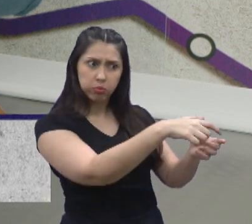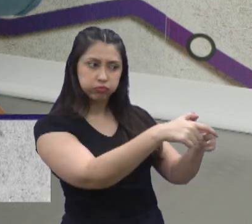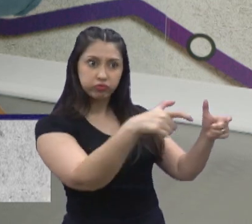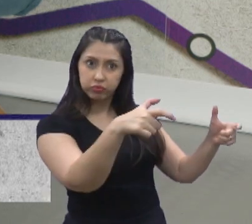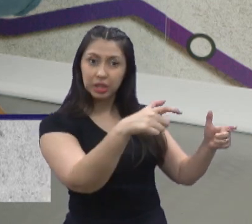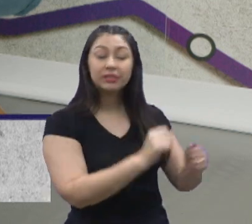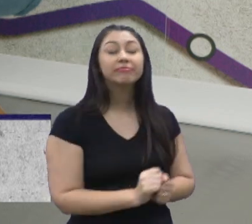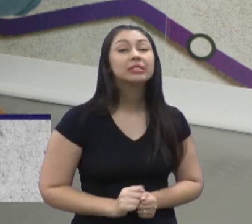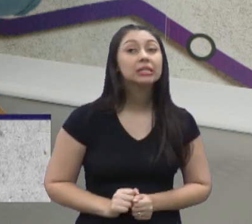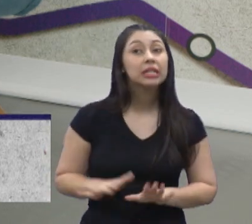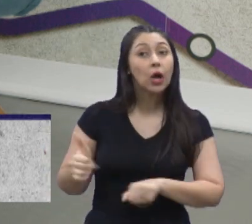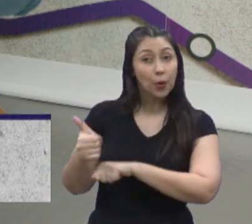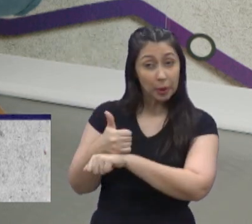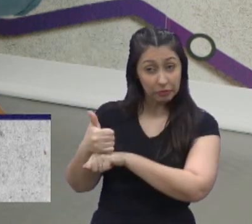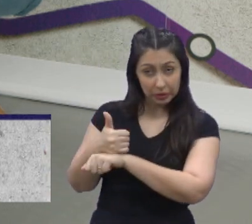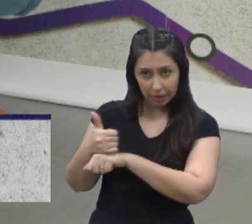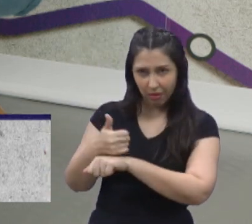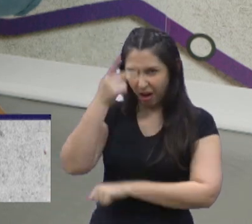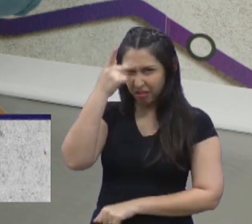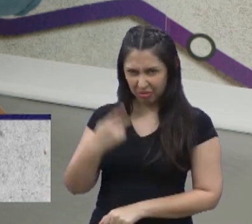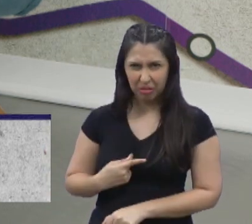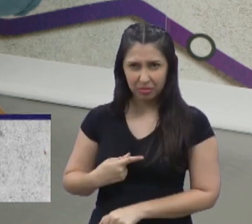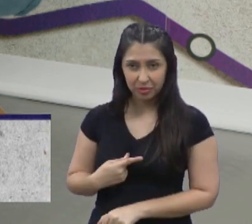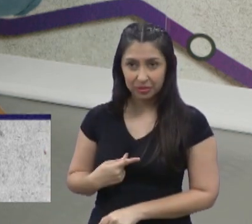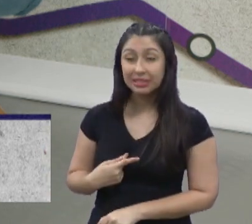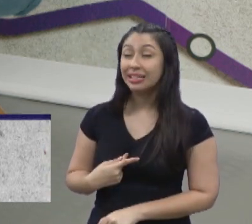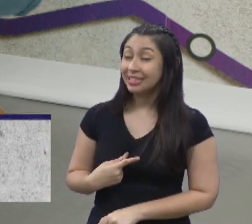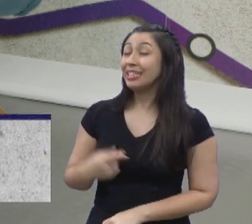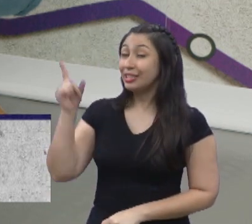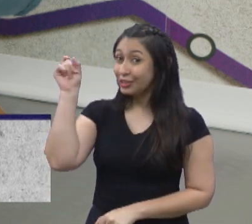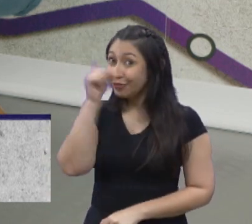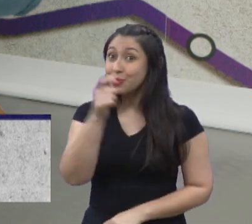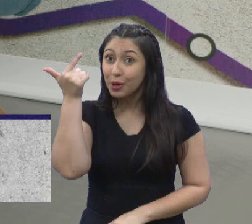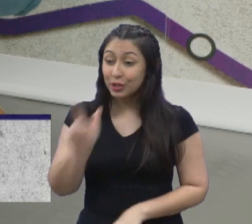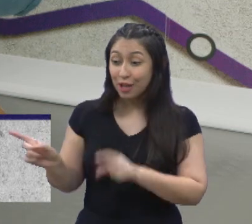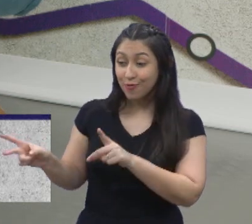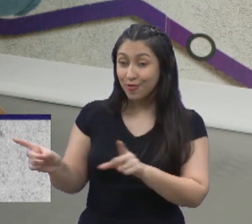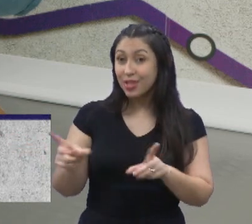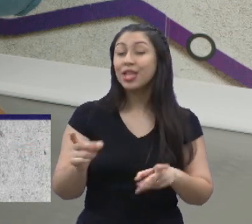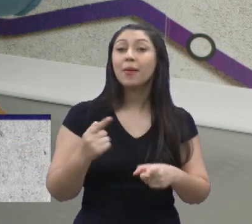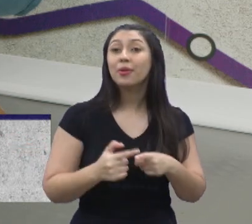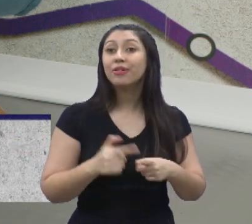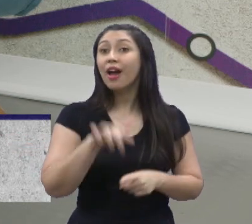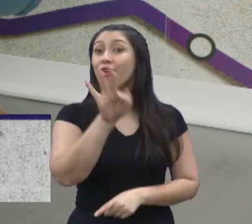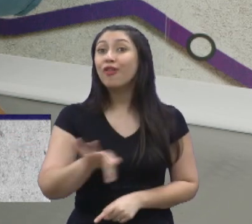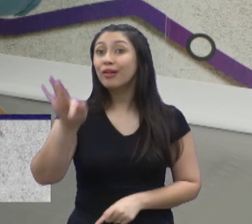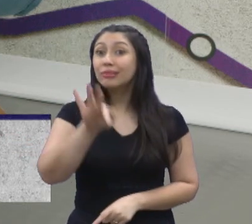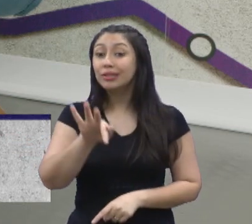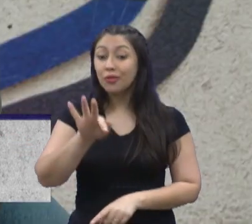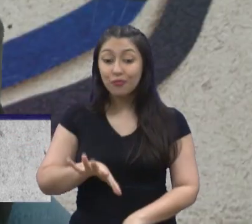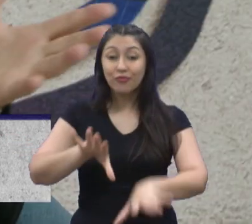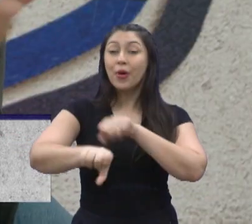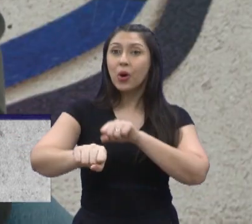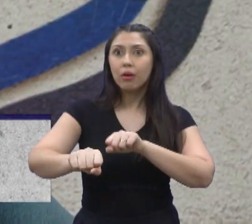forte? Os profissionais liberais, de forma geral, eles têm uma dificuldade muito grande de vender, porque eles saem da faculdade com conhecimento técnico muito forte, muito grande, né?